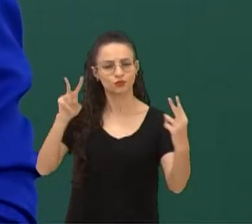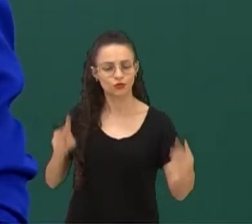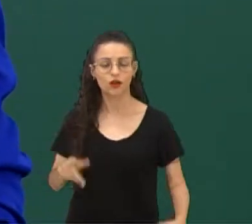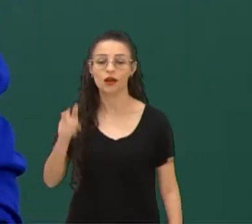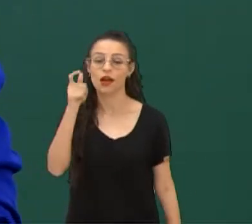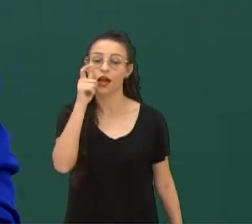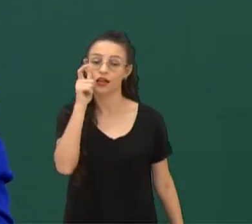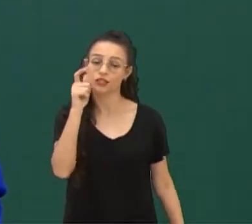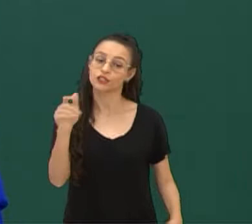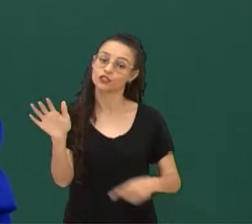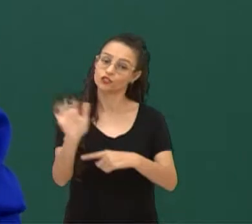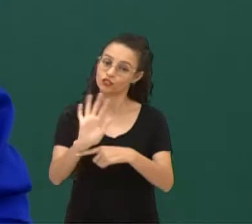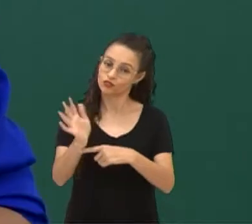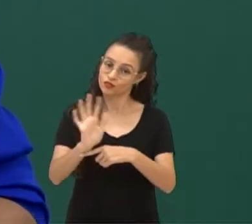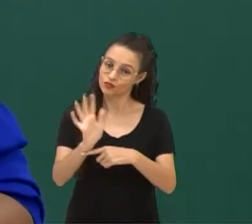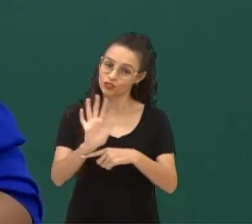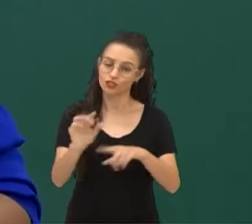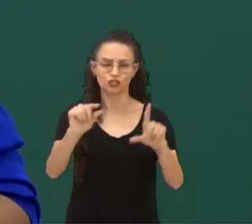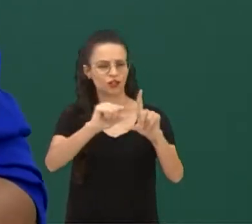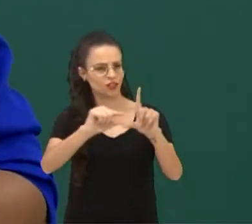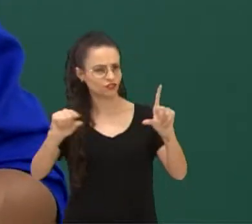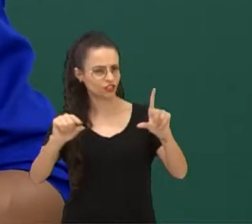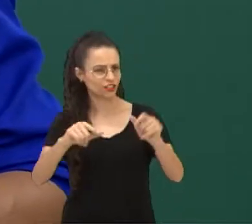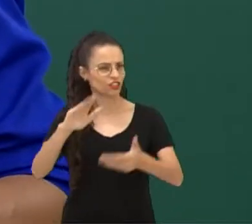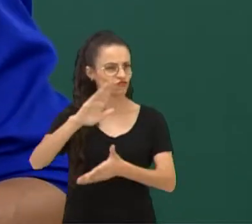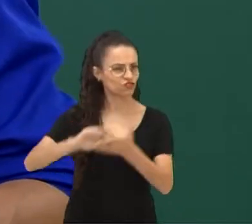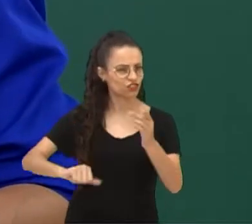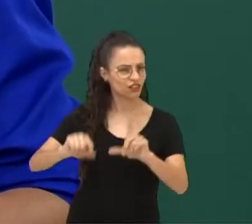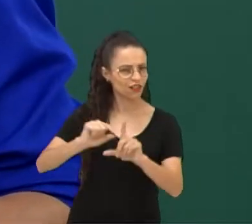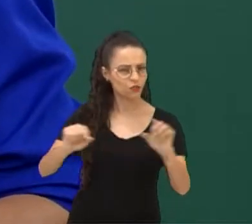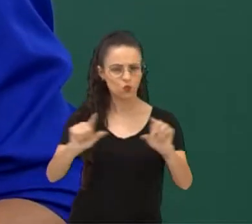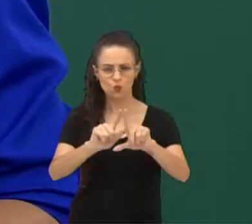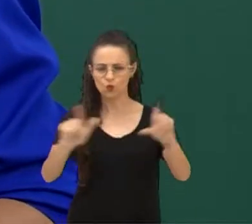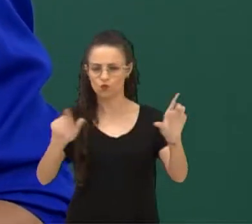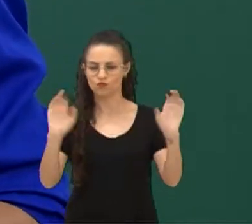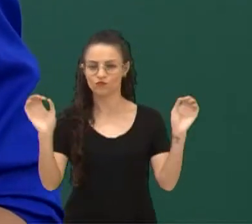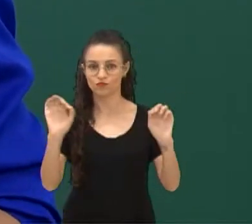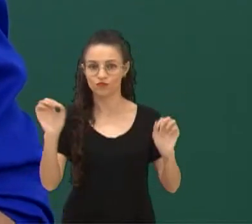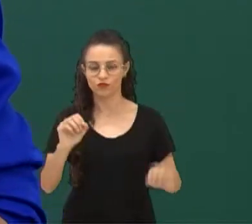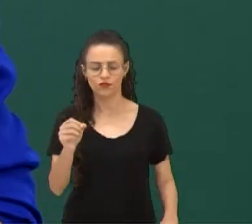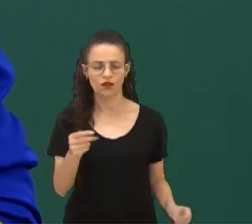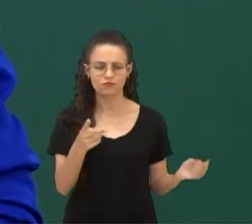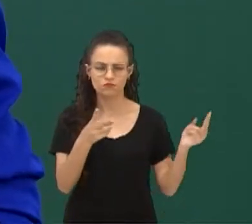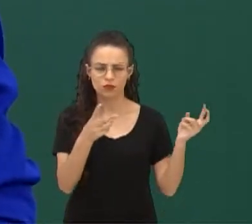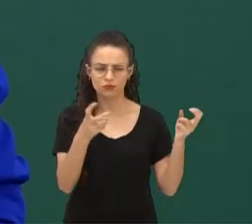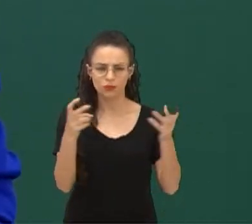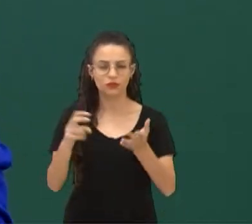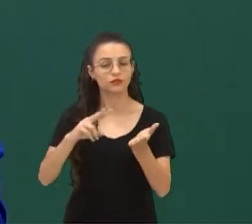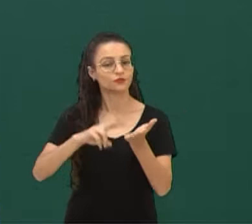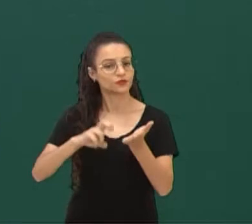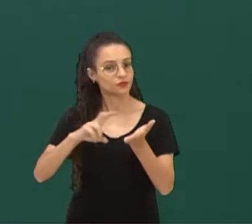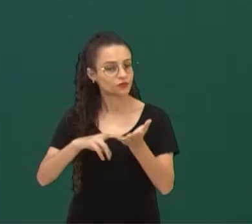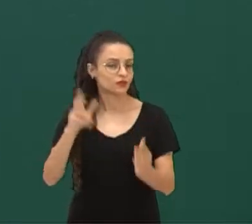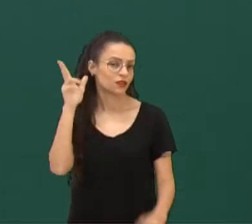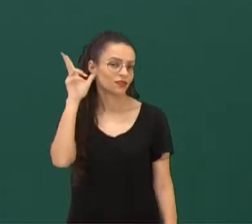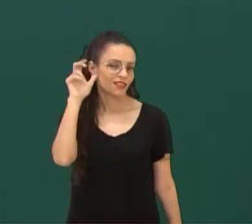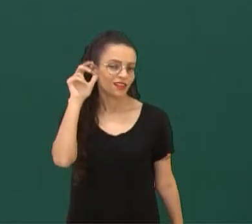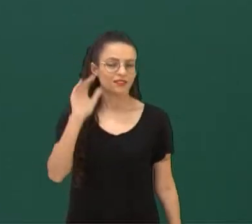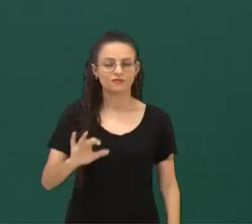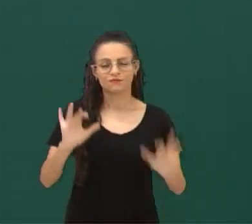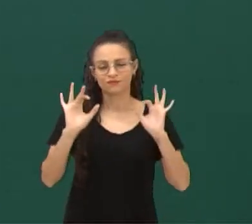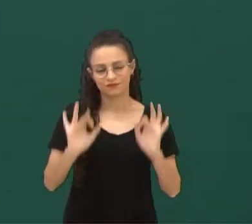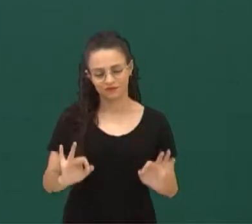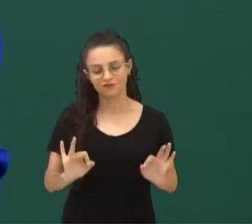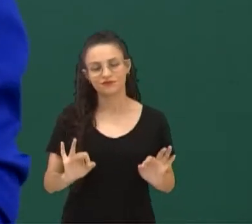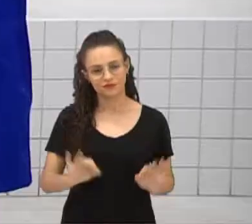aos filmes e vídeos como esse sentiu falou com legendas tire a legenda depois vai-se familiarizando com vocabulário inglês em mim que